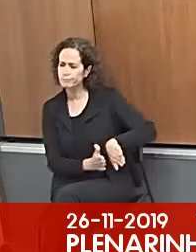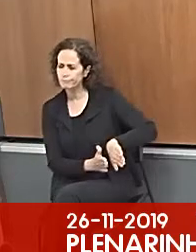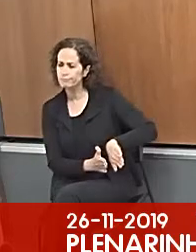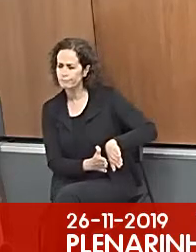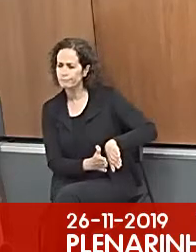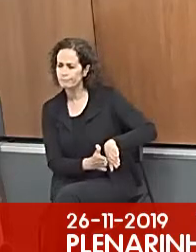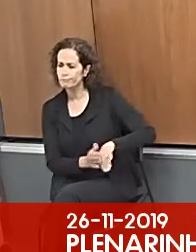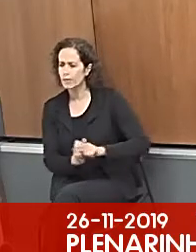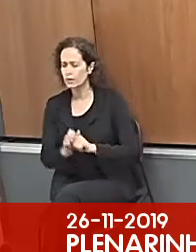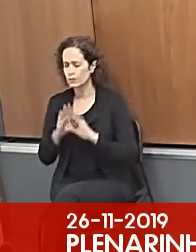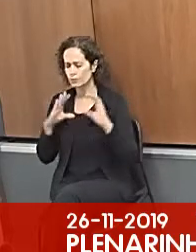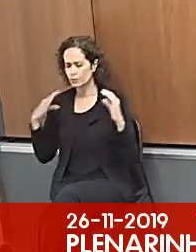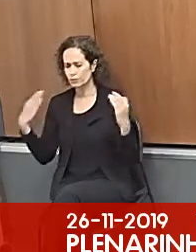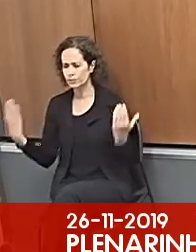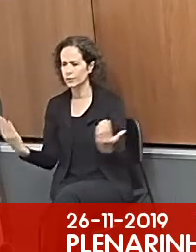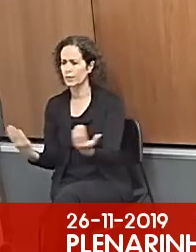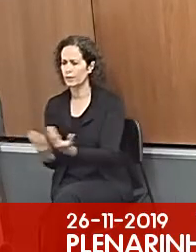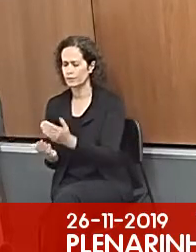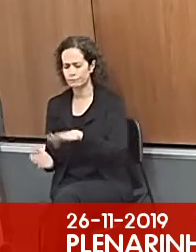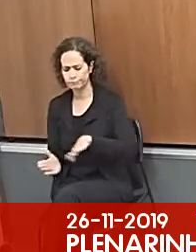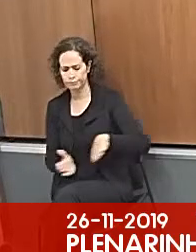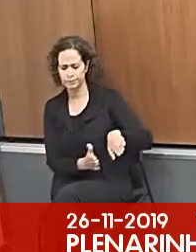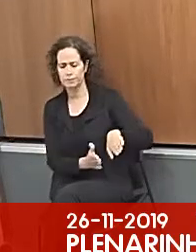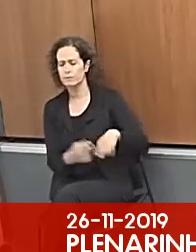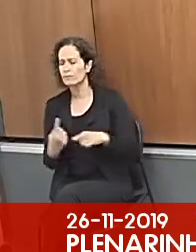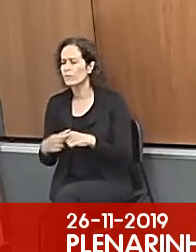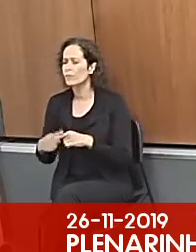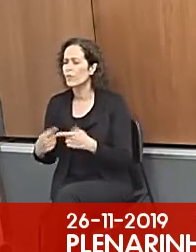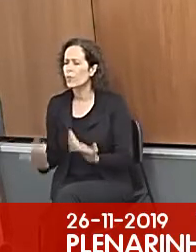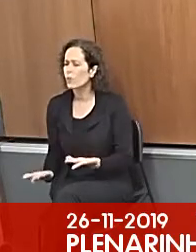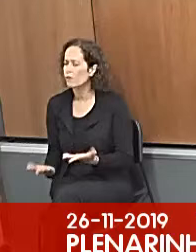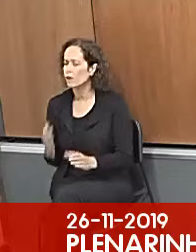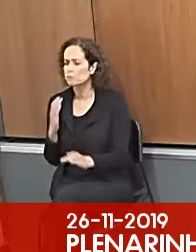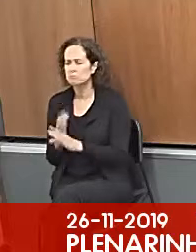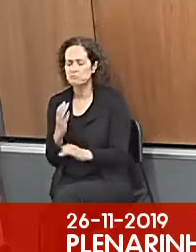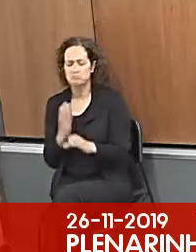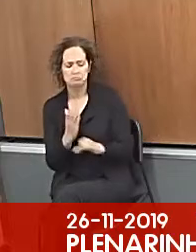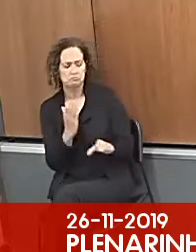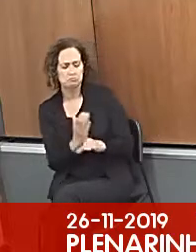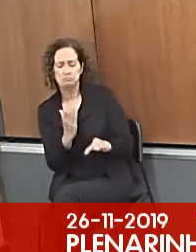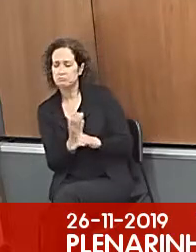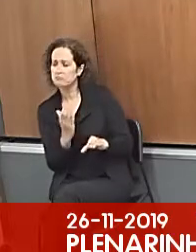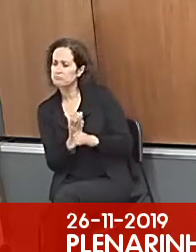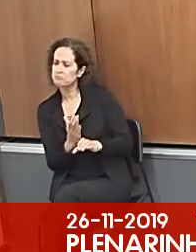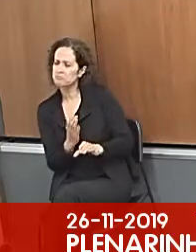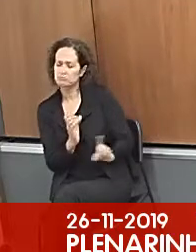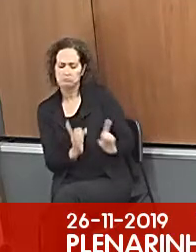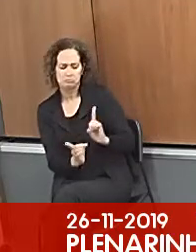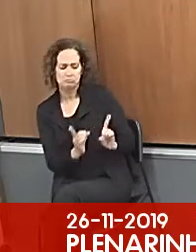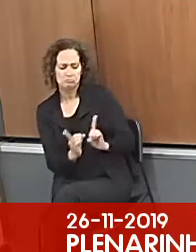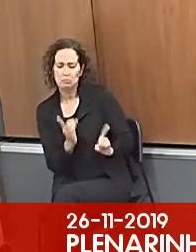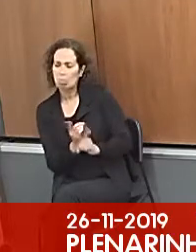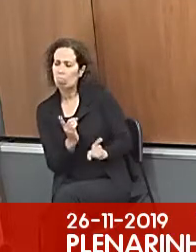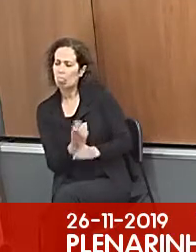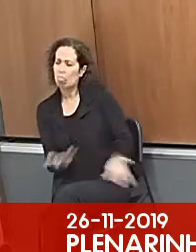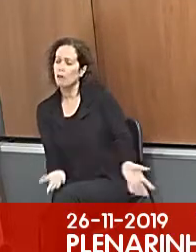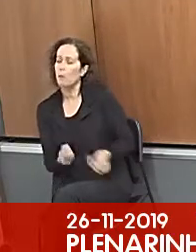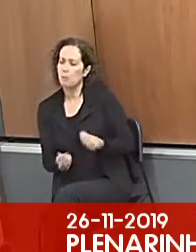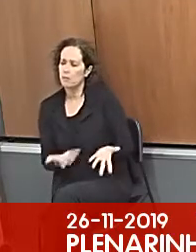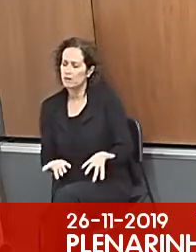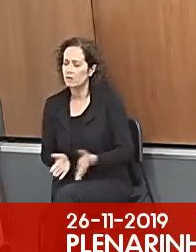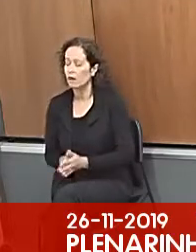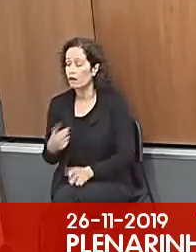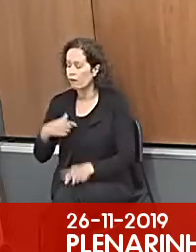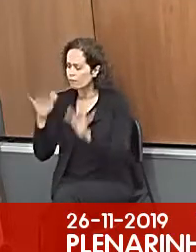do Mineirinho. Por quê? Não sabia como conversar, como dialogar. E fiquei feliz quando eu vi